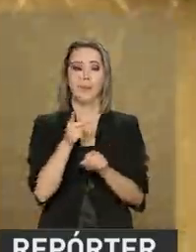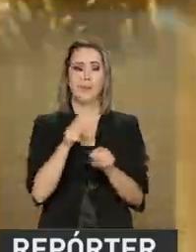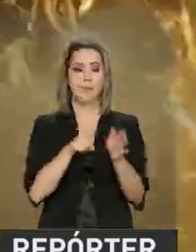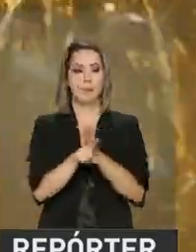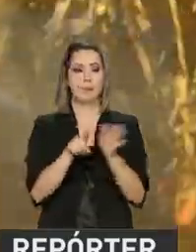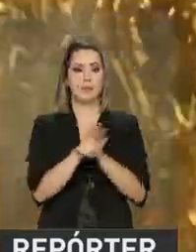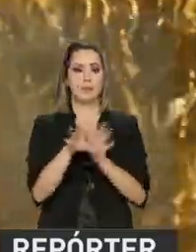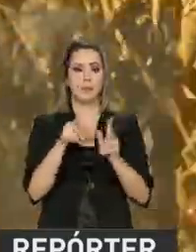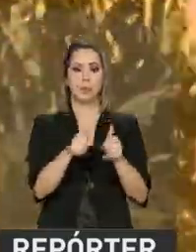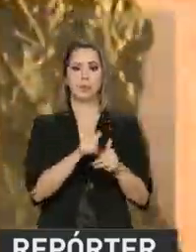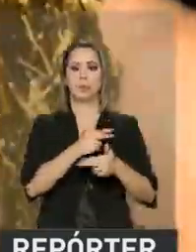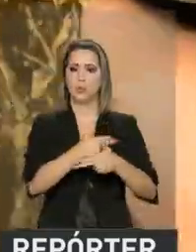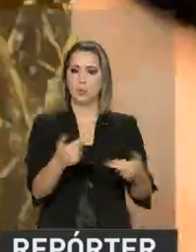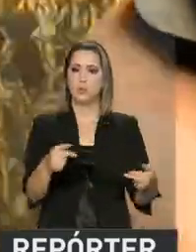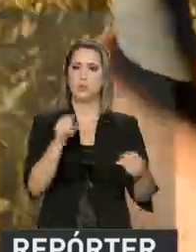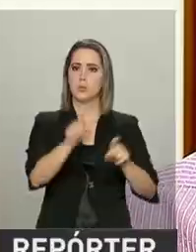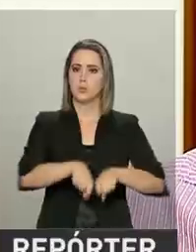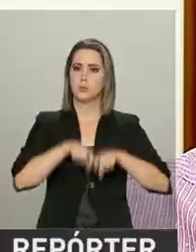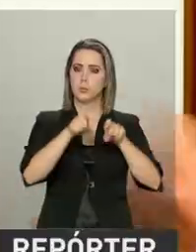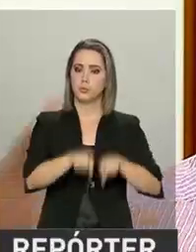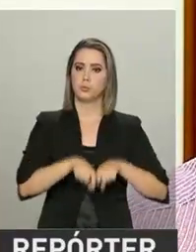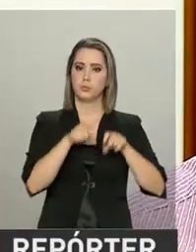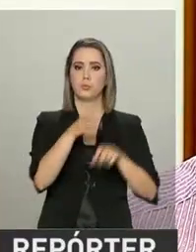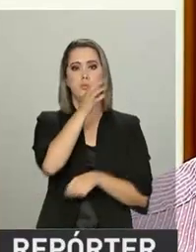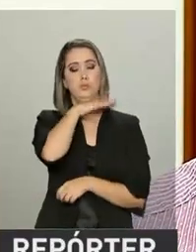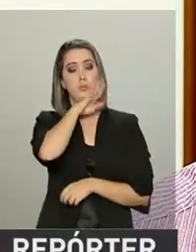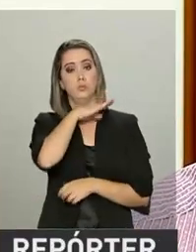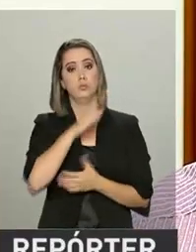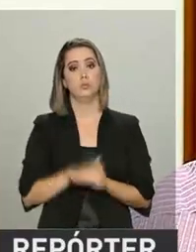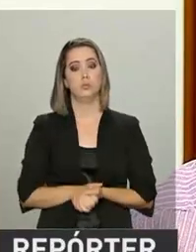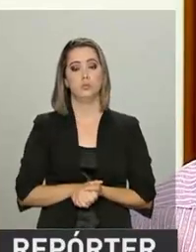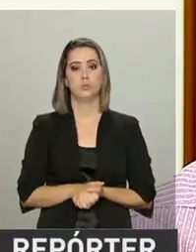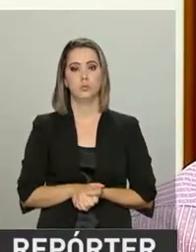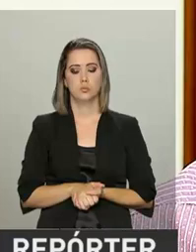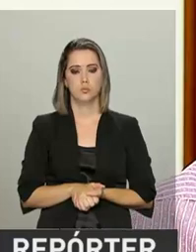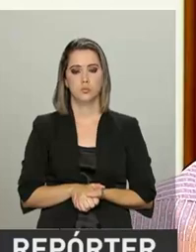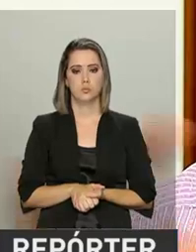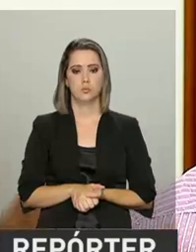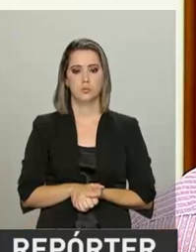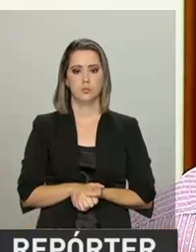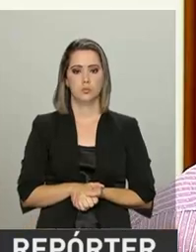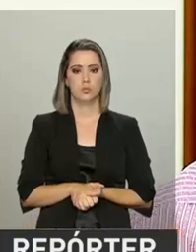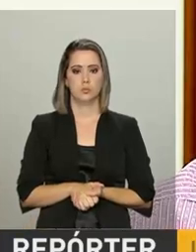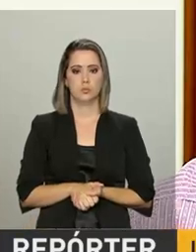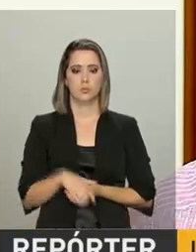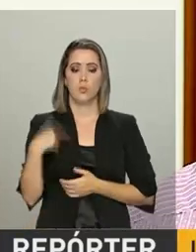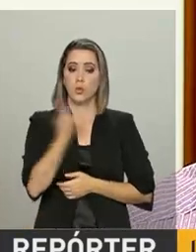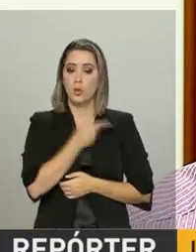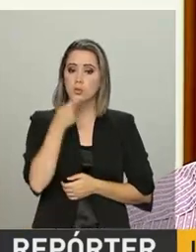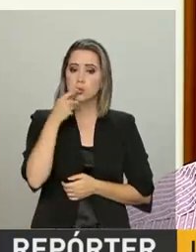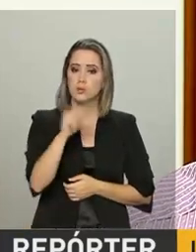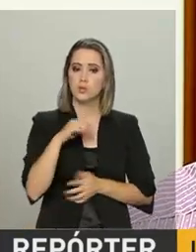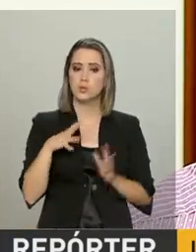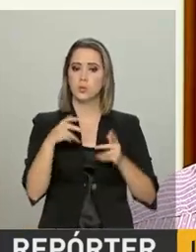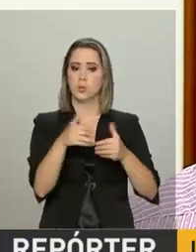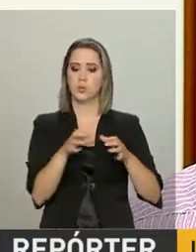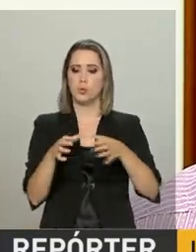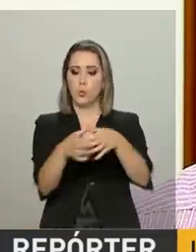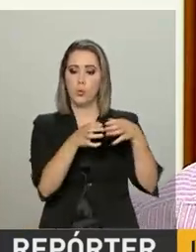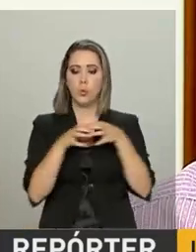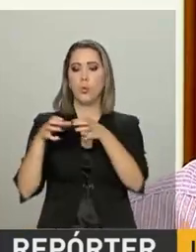produtos das lavouras e da pecuária. Nisso que nós estamos falando, eh, envolve todos os tamanhos de